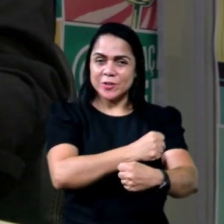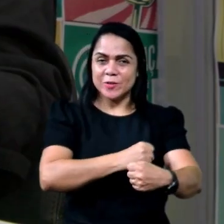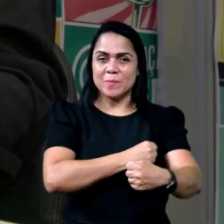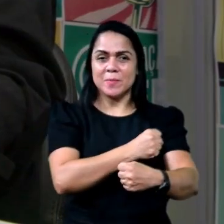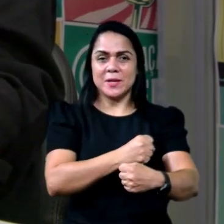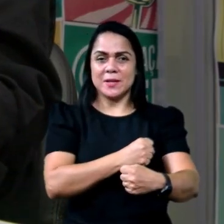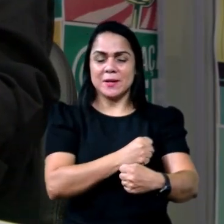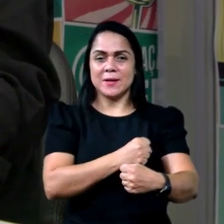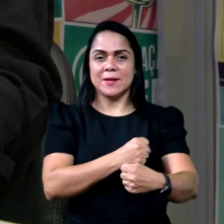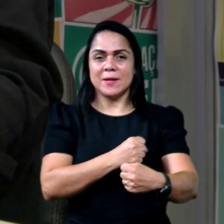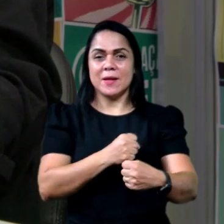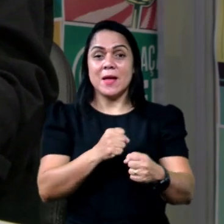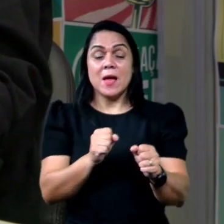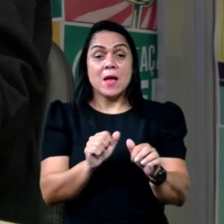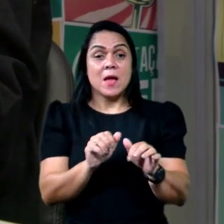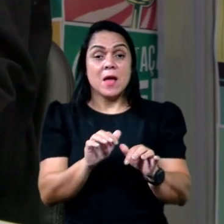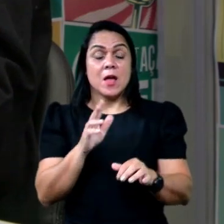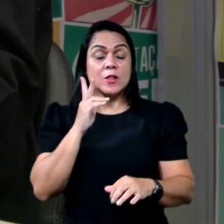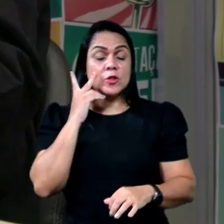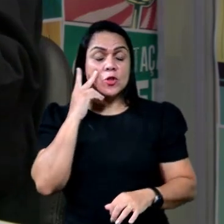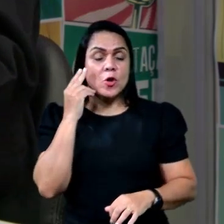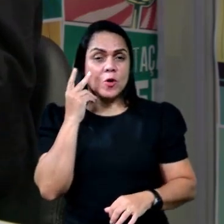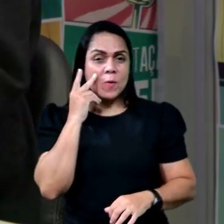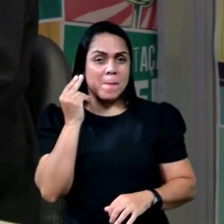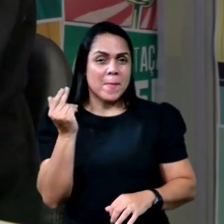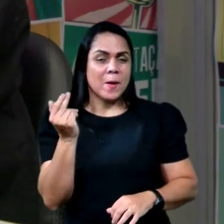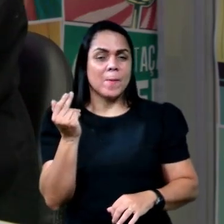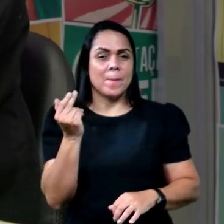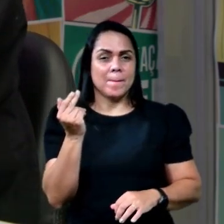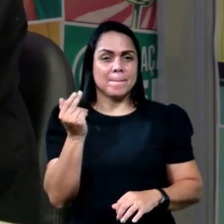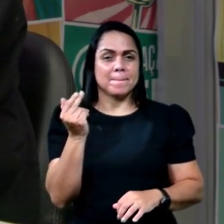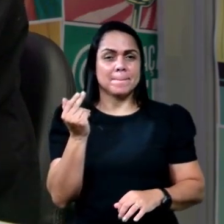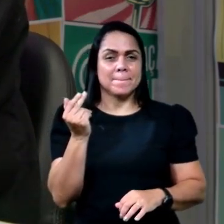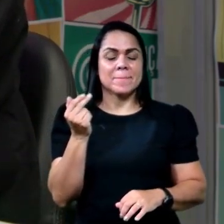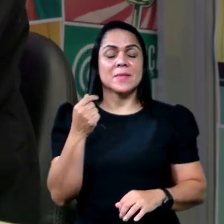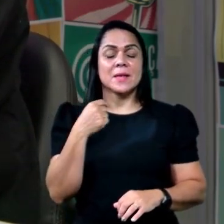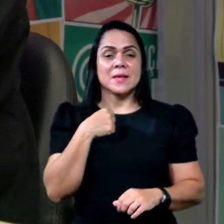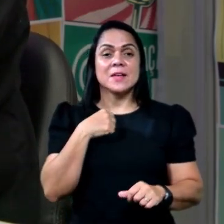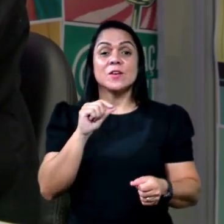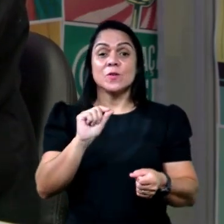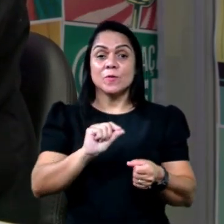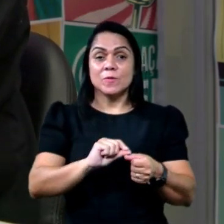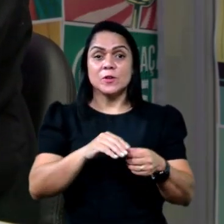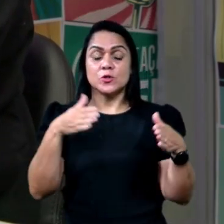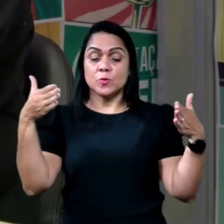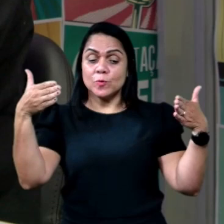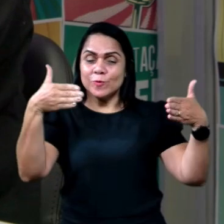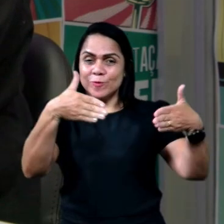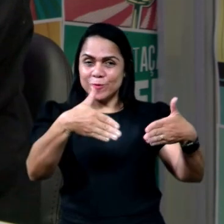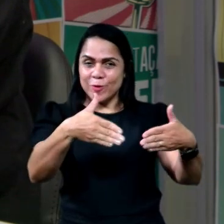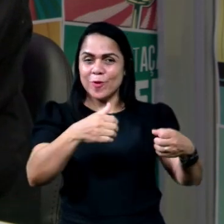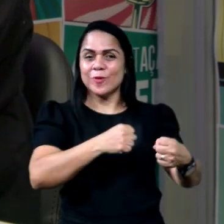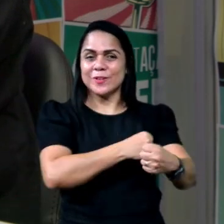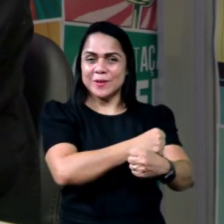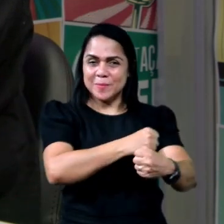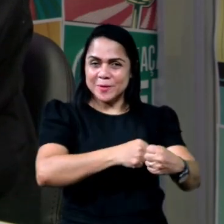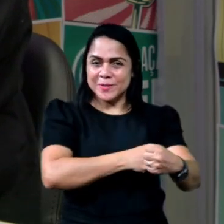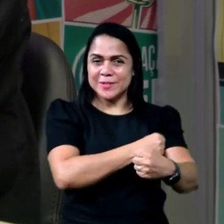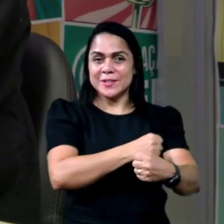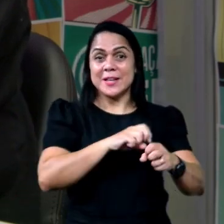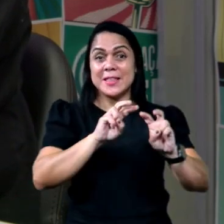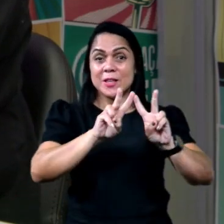bolha comum, é uma percepção comum. Eu fiz focada na gastronomia, por isso que ela chama Cozinha